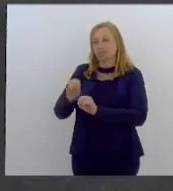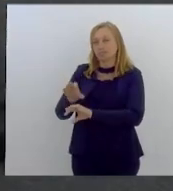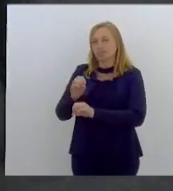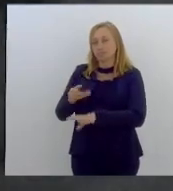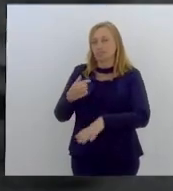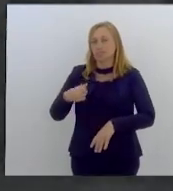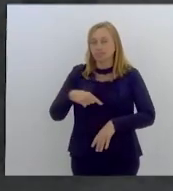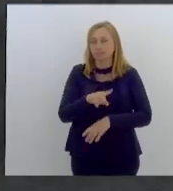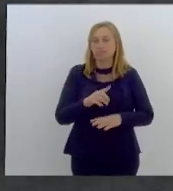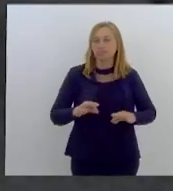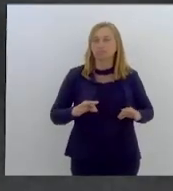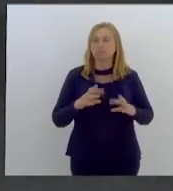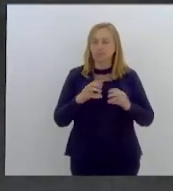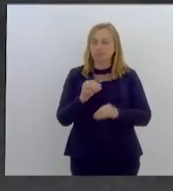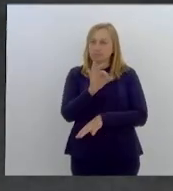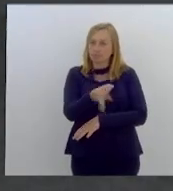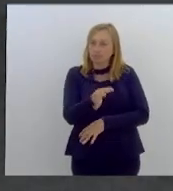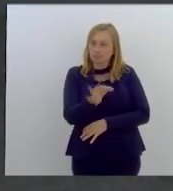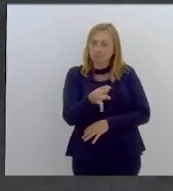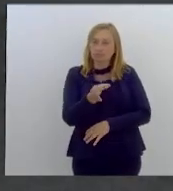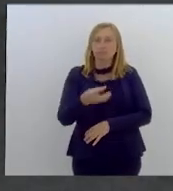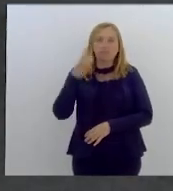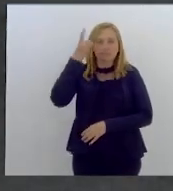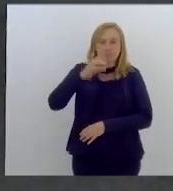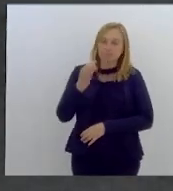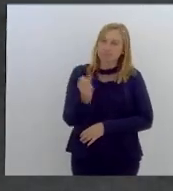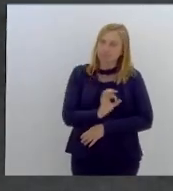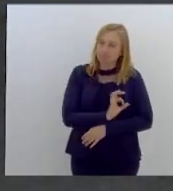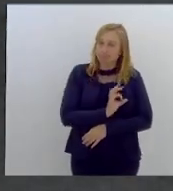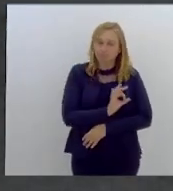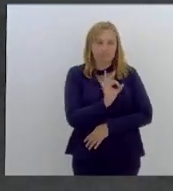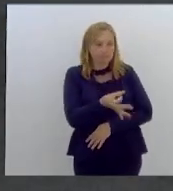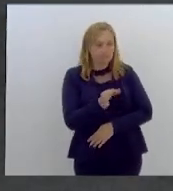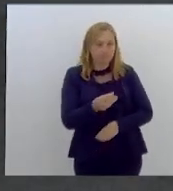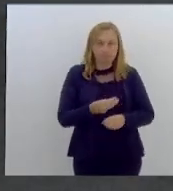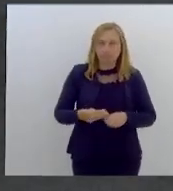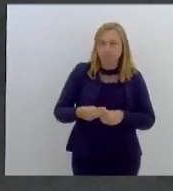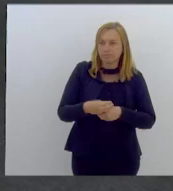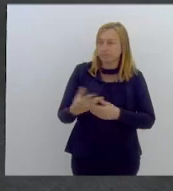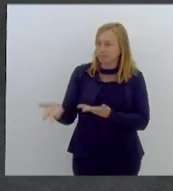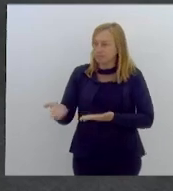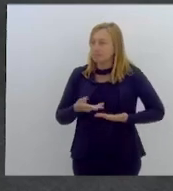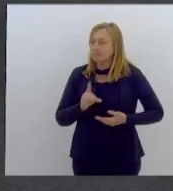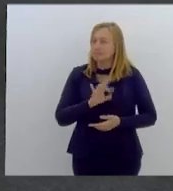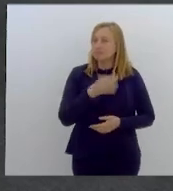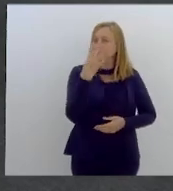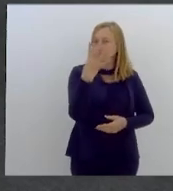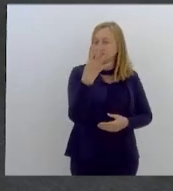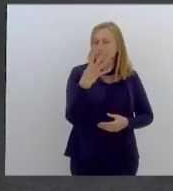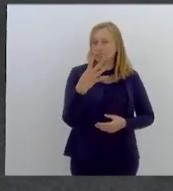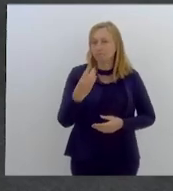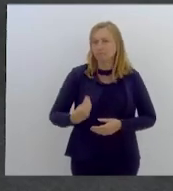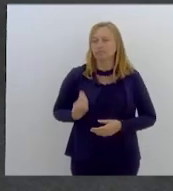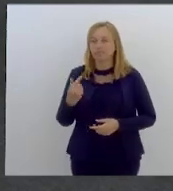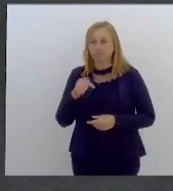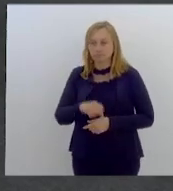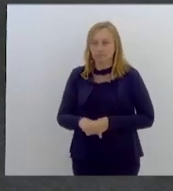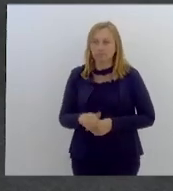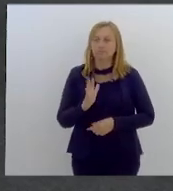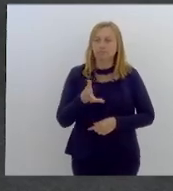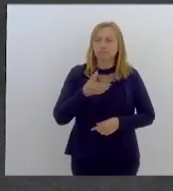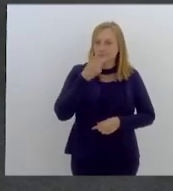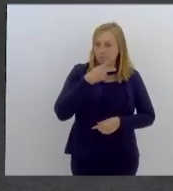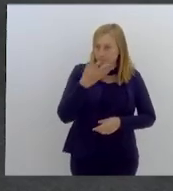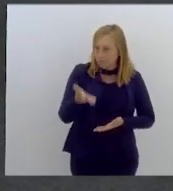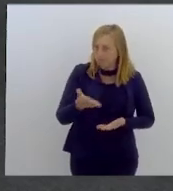os debates. E, de fato, Marta tem razão, os municípios foram convidados, mas apenas quatro compareceram. Já foram citados